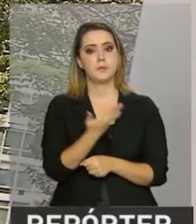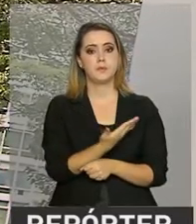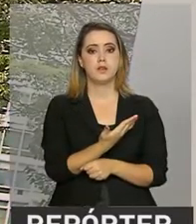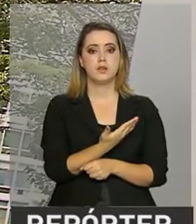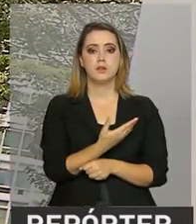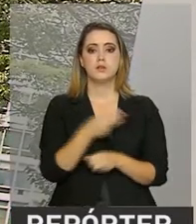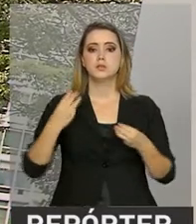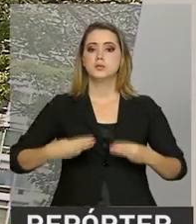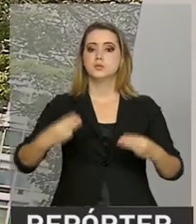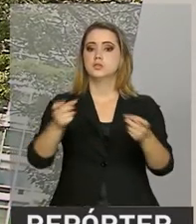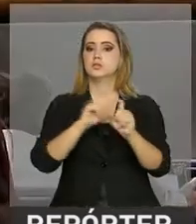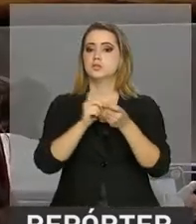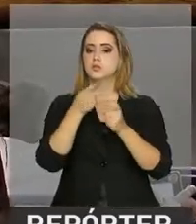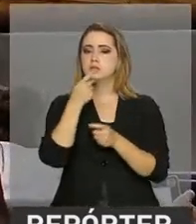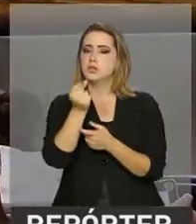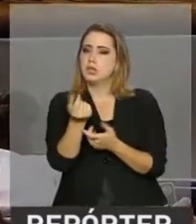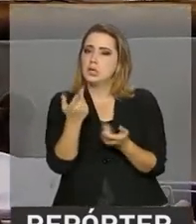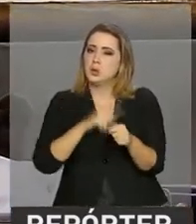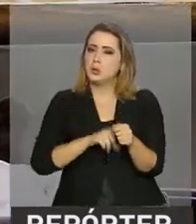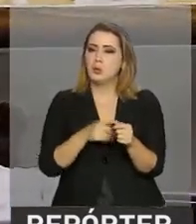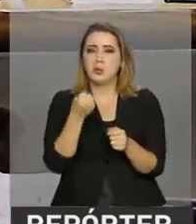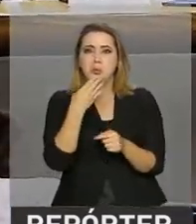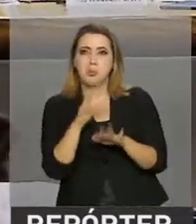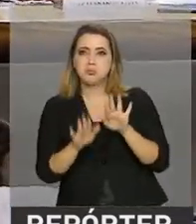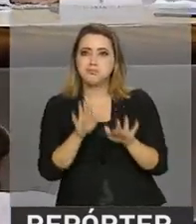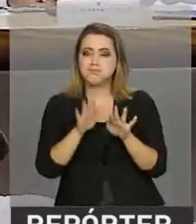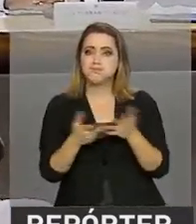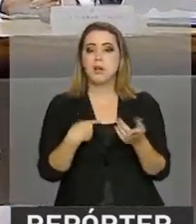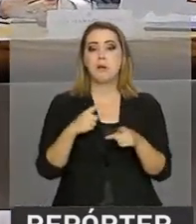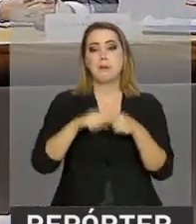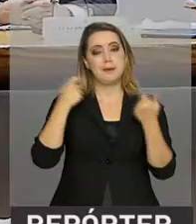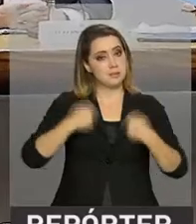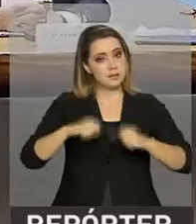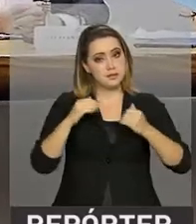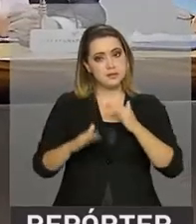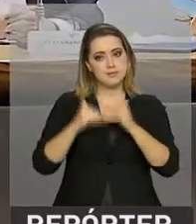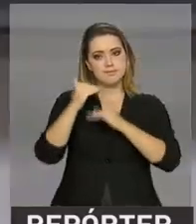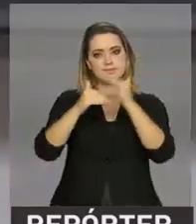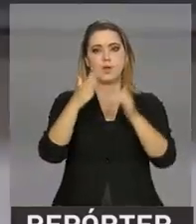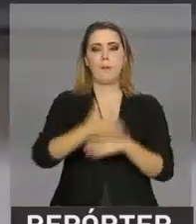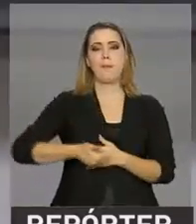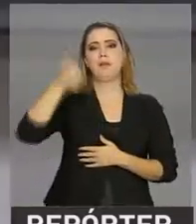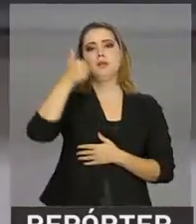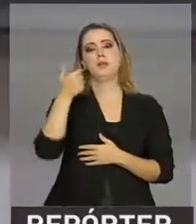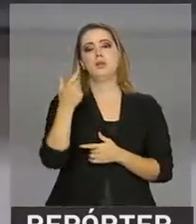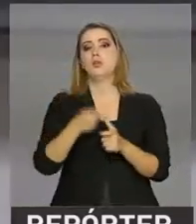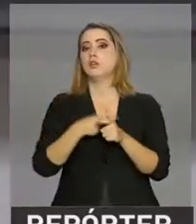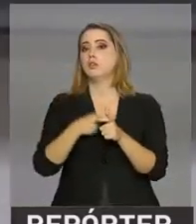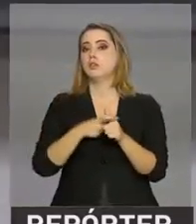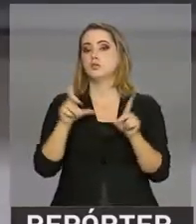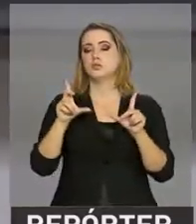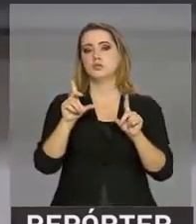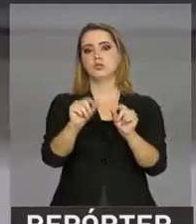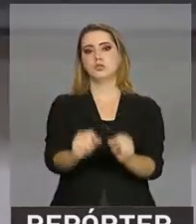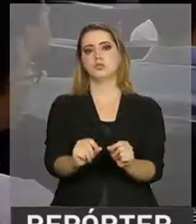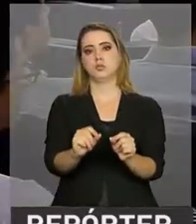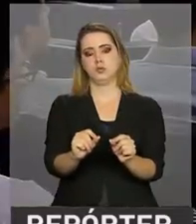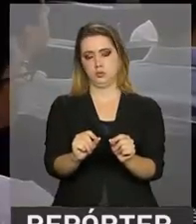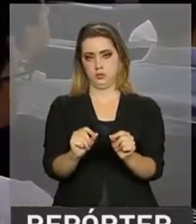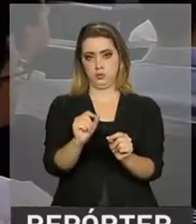fazenda o cenário não é ótimo mas o governo trabalha para melhorar o perfil da dívida e reduzir os vencimentos a curto